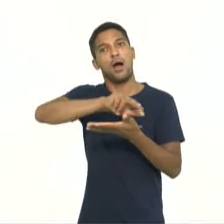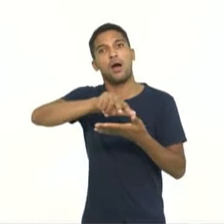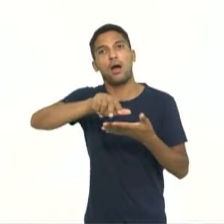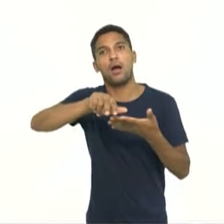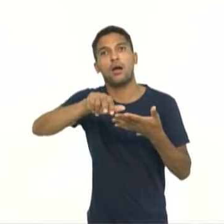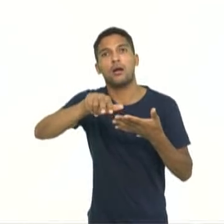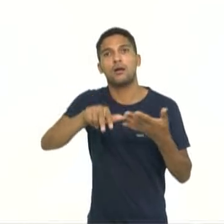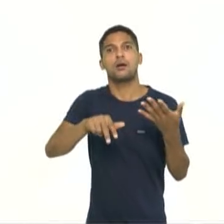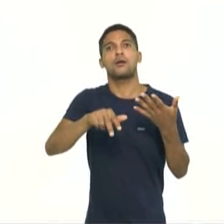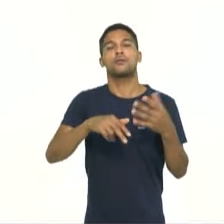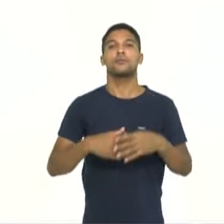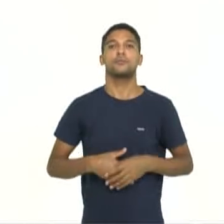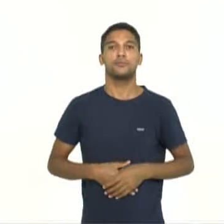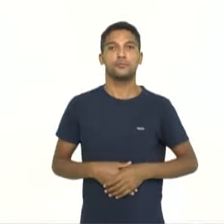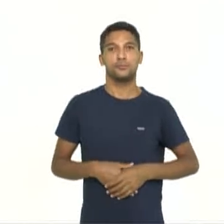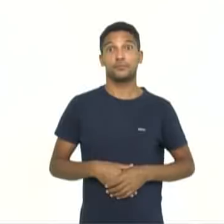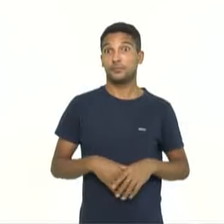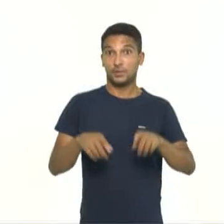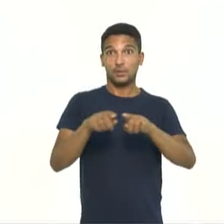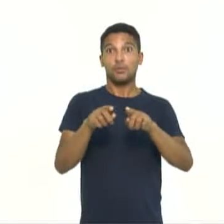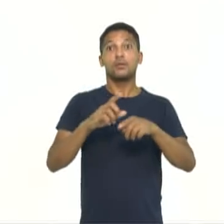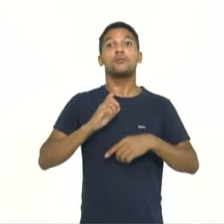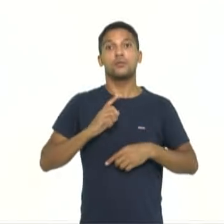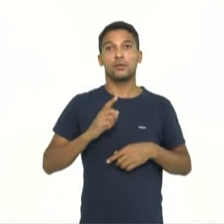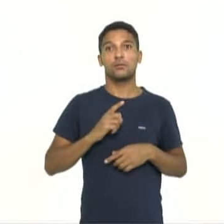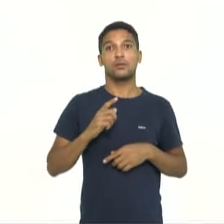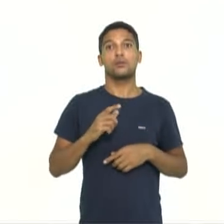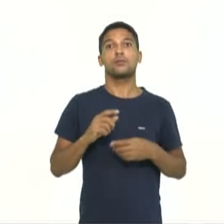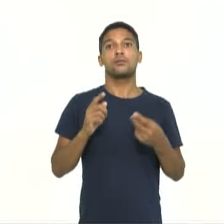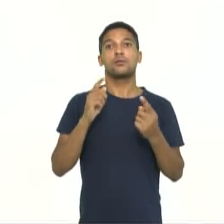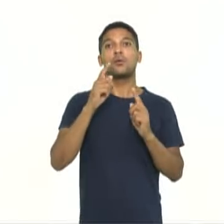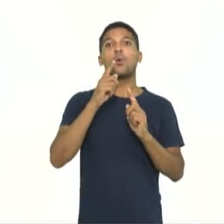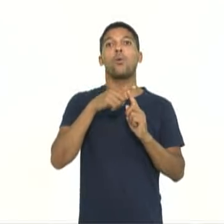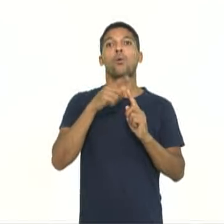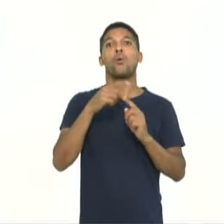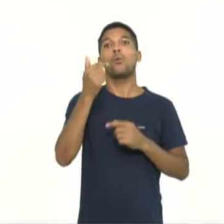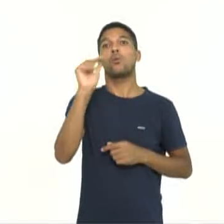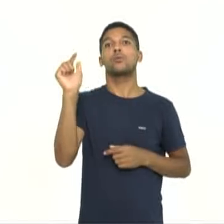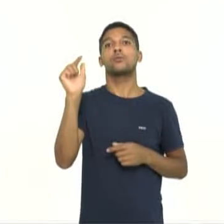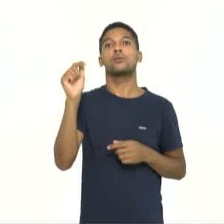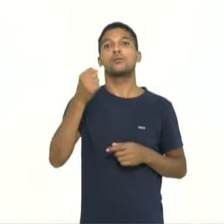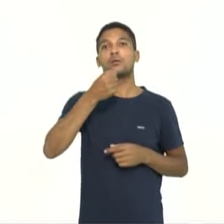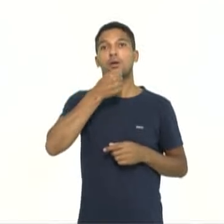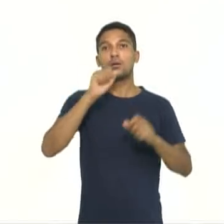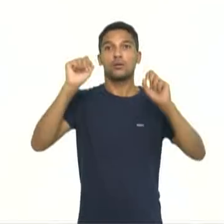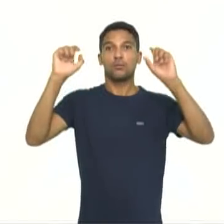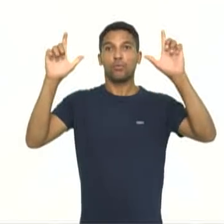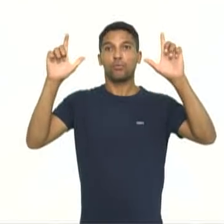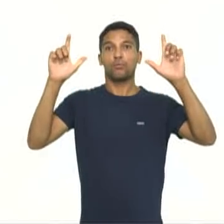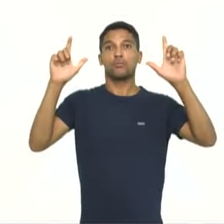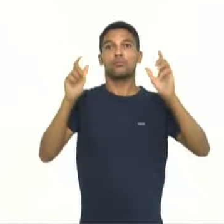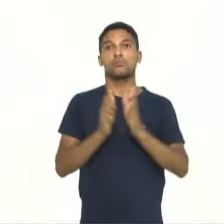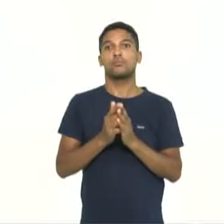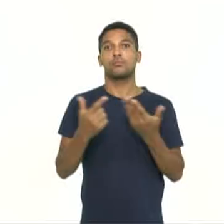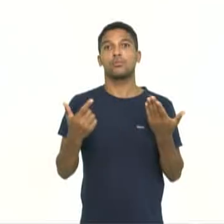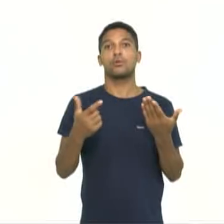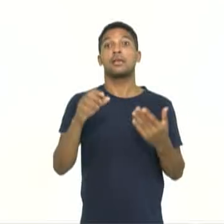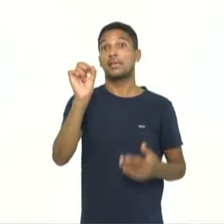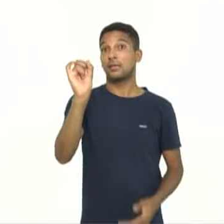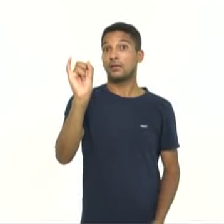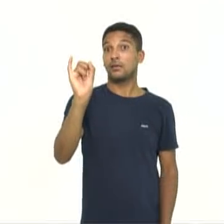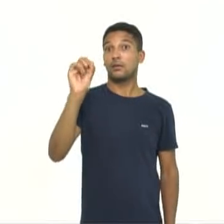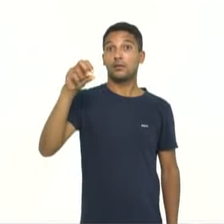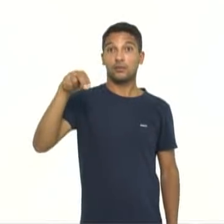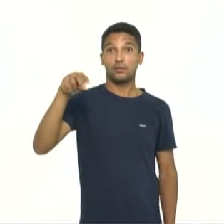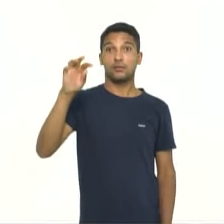nós chamamos de interpretativa. E nesse modelo de reportagem ocorre quando os fatos